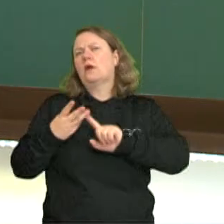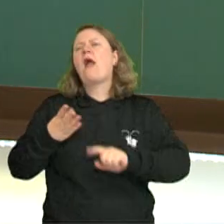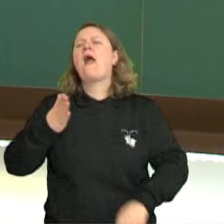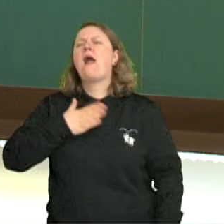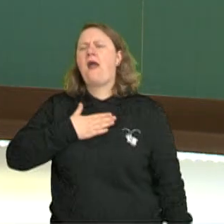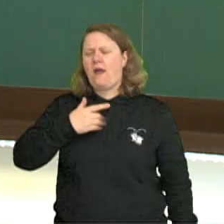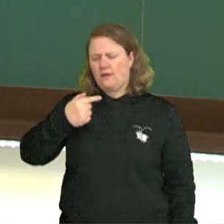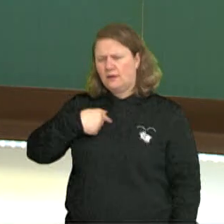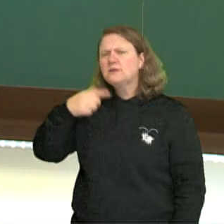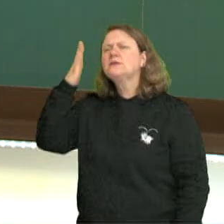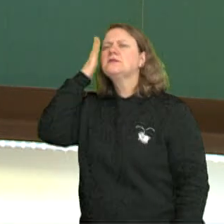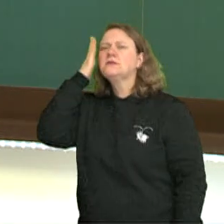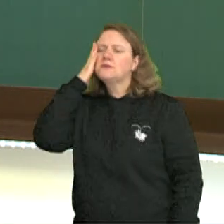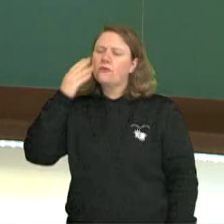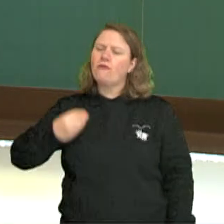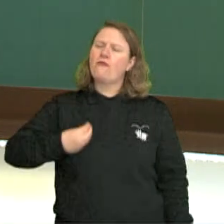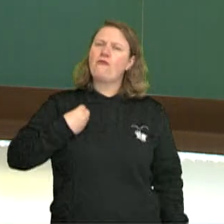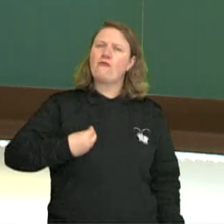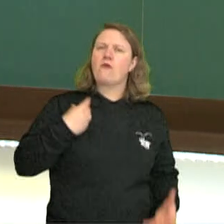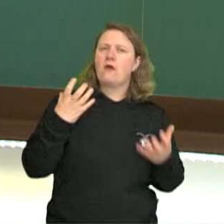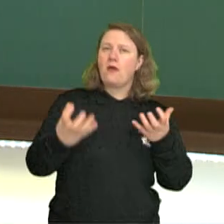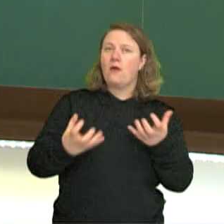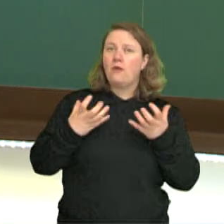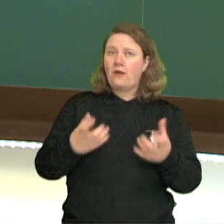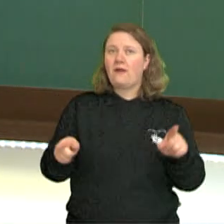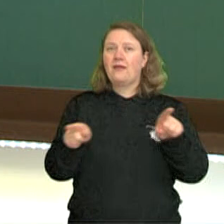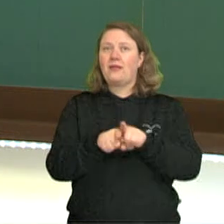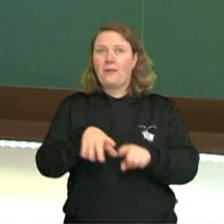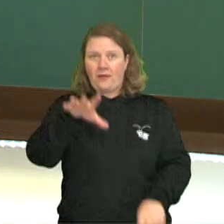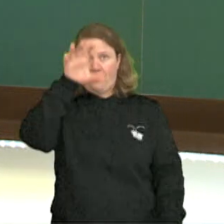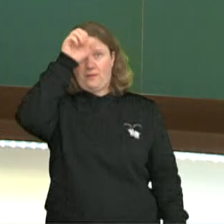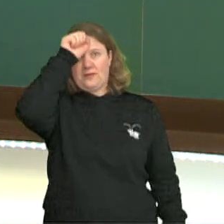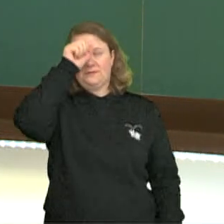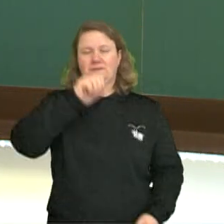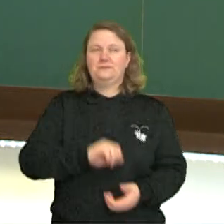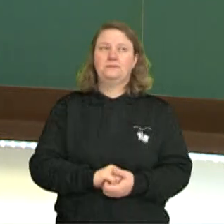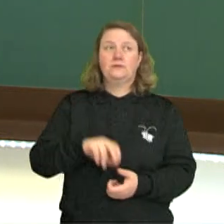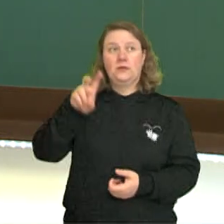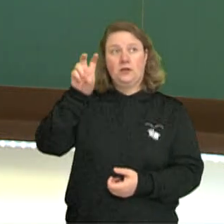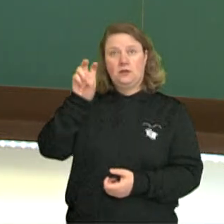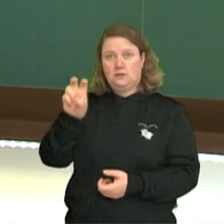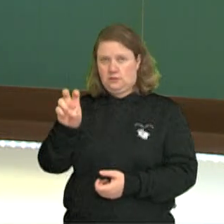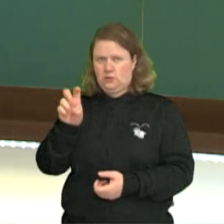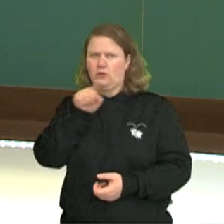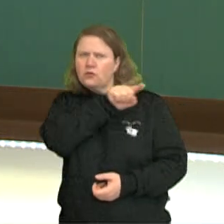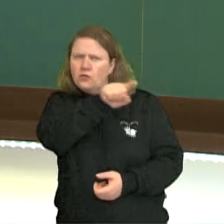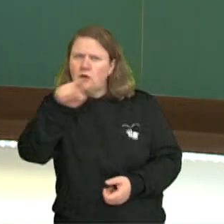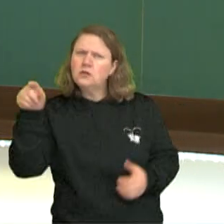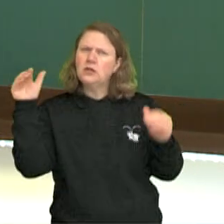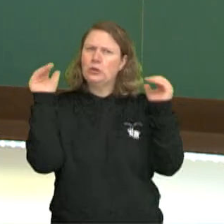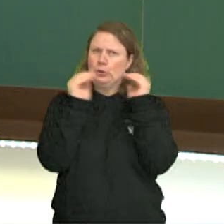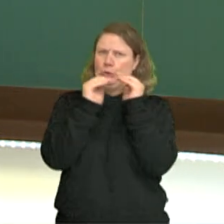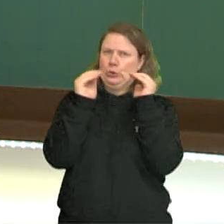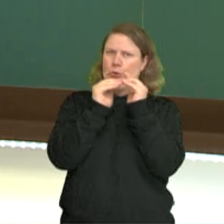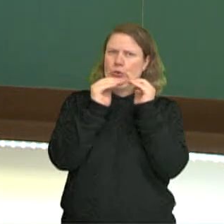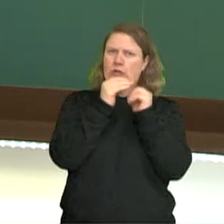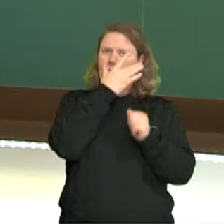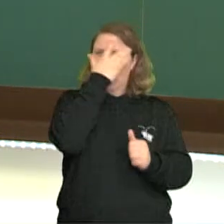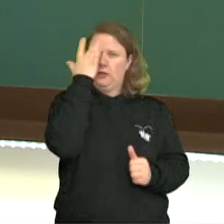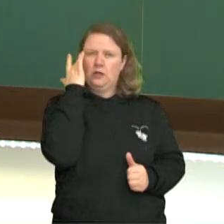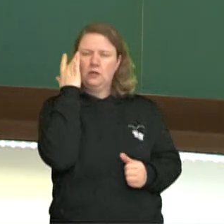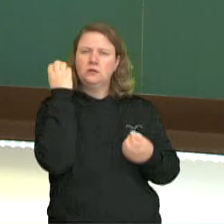existo e quero existir e saber. 5. Você concorda quando o narrador diz que há